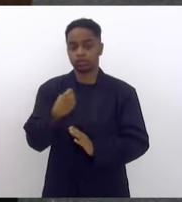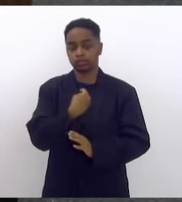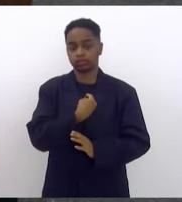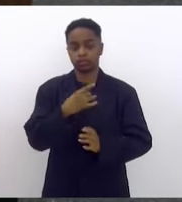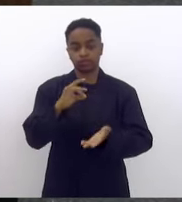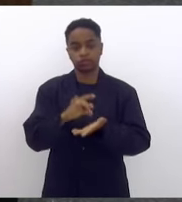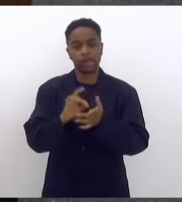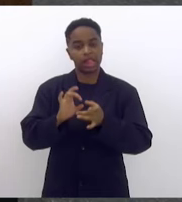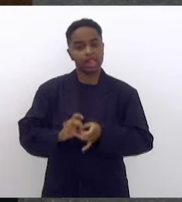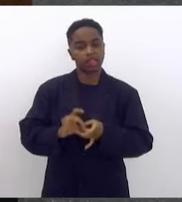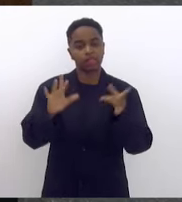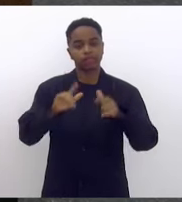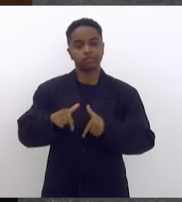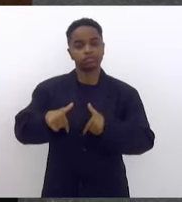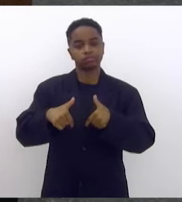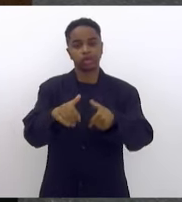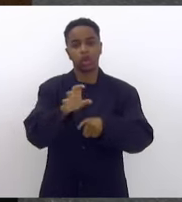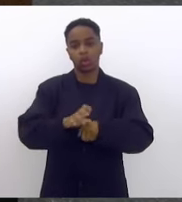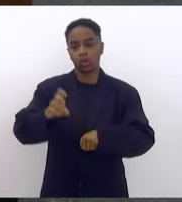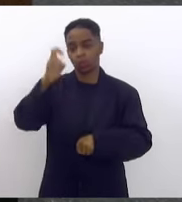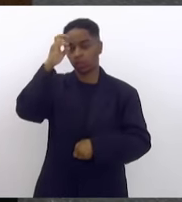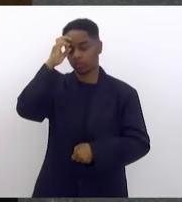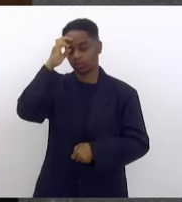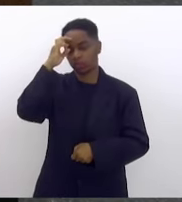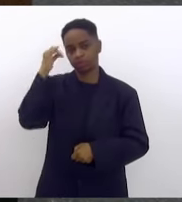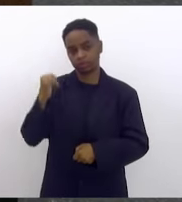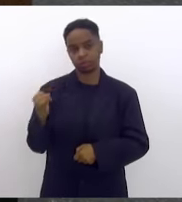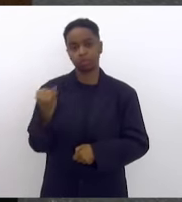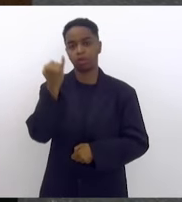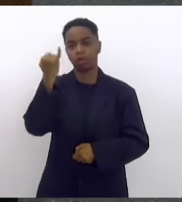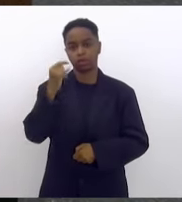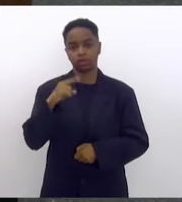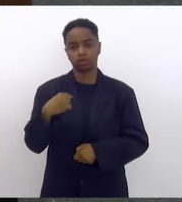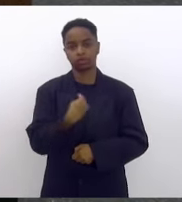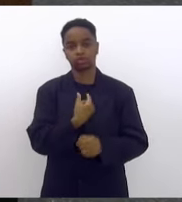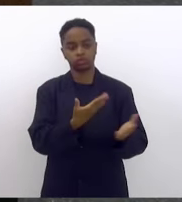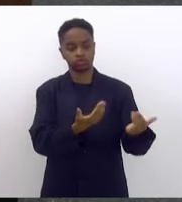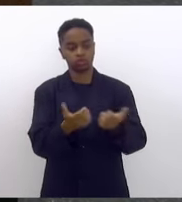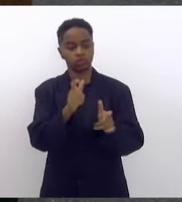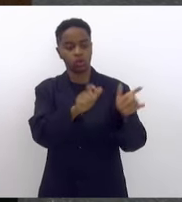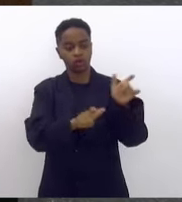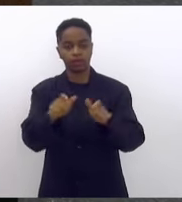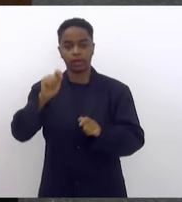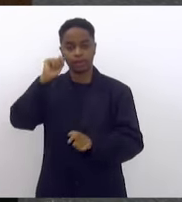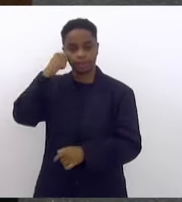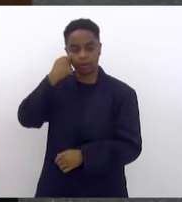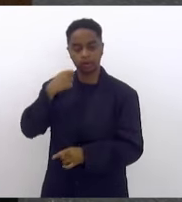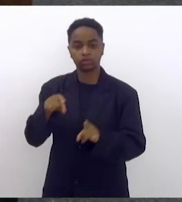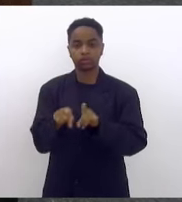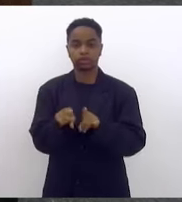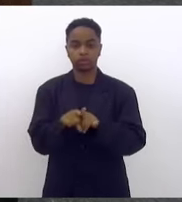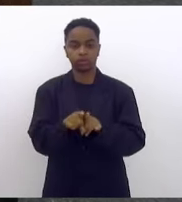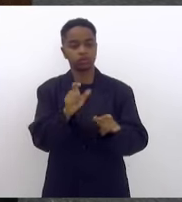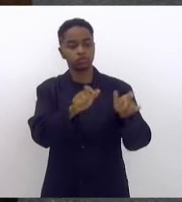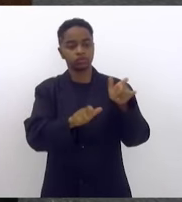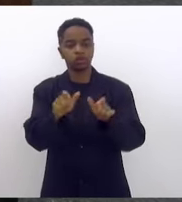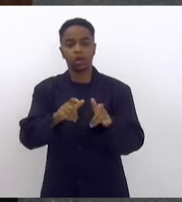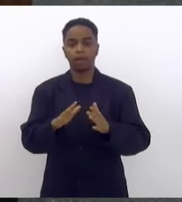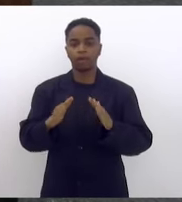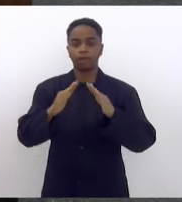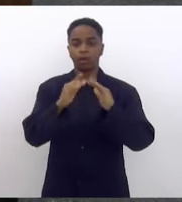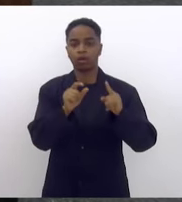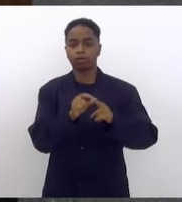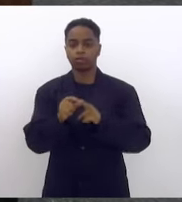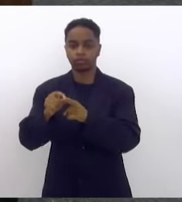exercer livremente essa atividade cultural tão importante para a nossa juventude preta, para a nossa juventude